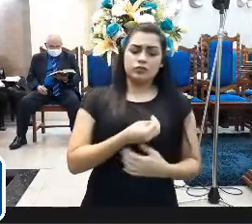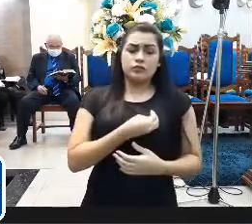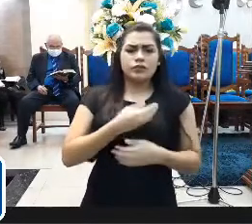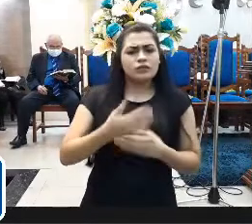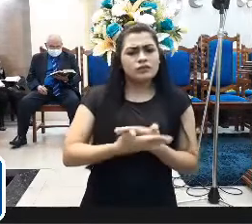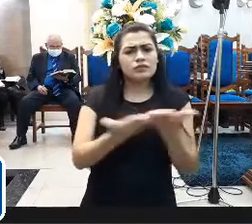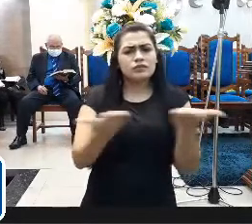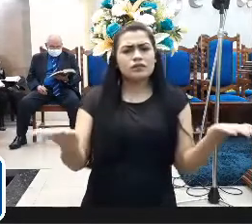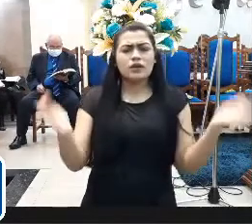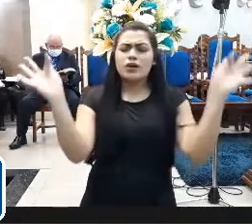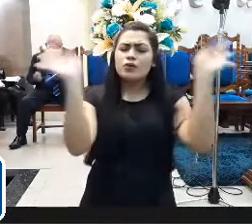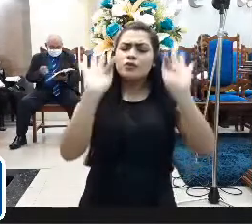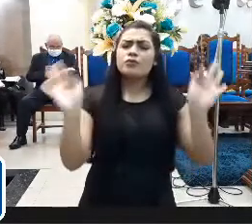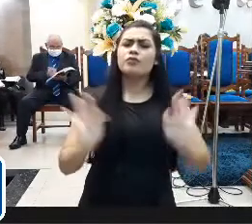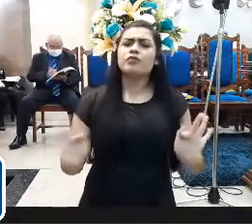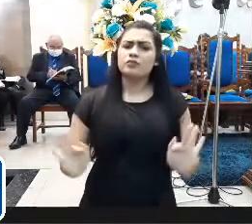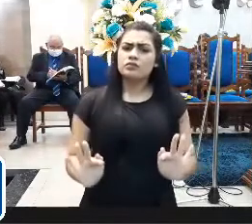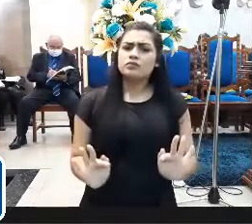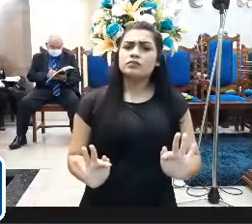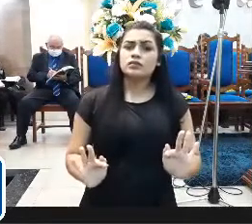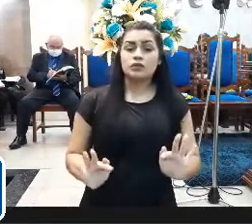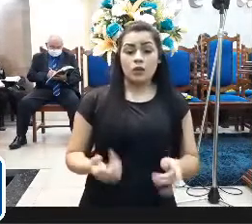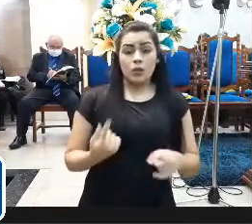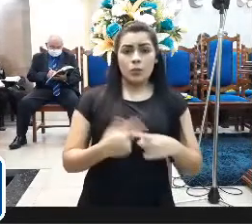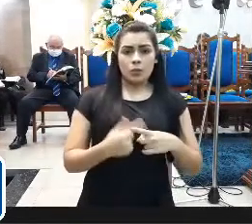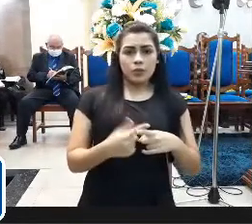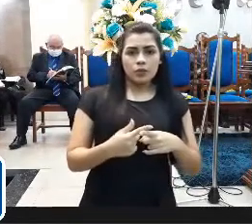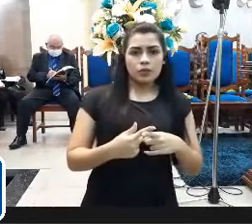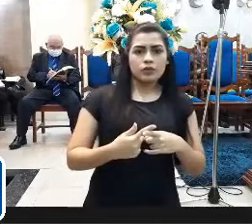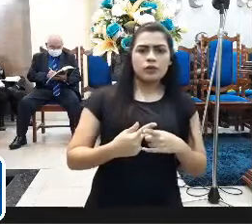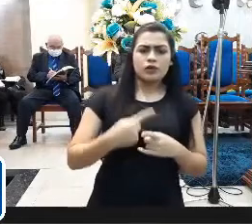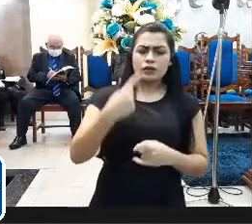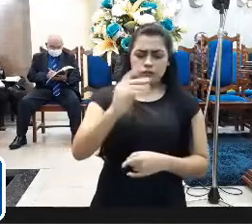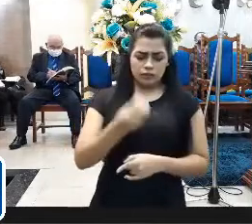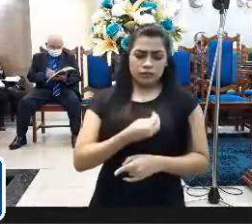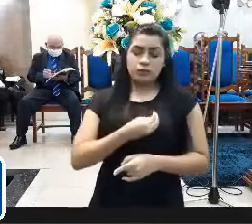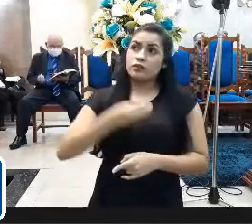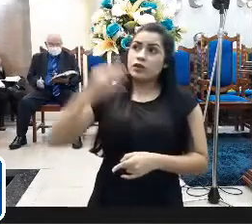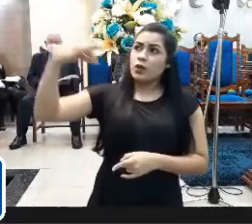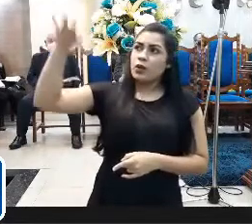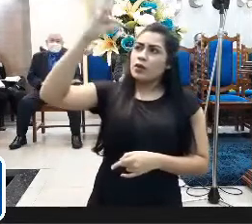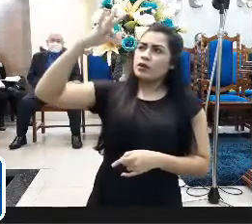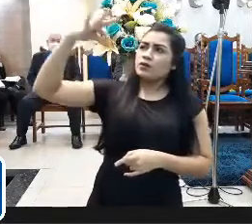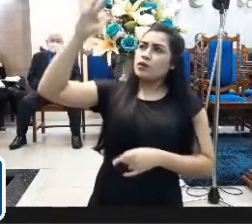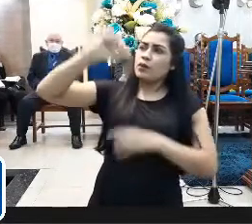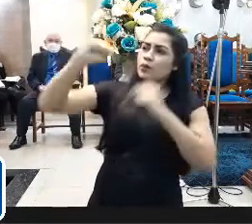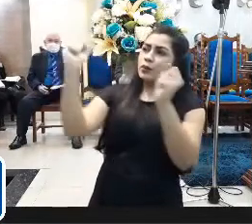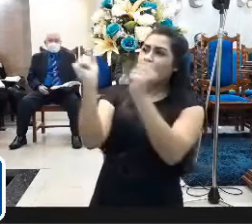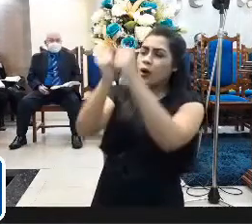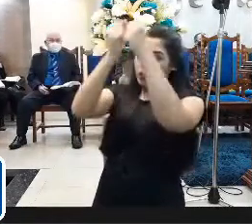Feliz é para você ser. Sabe por quê? Porque sobre você repousa o Espírito da glória.